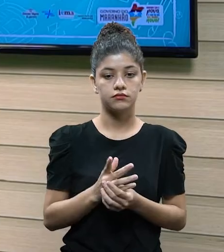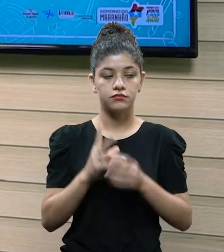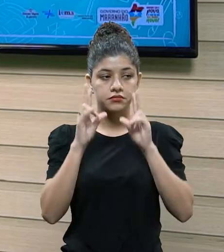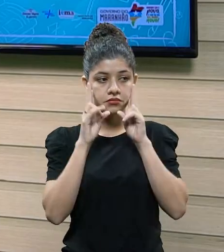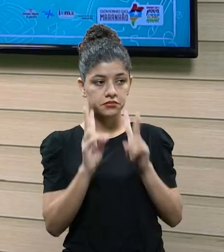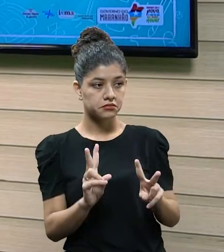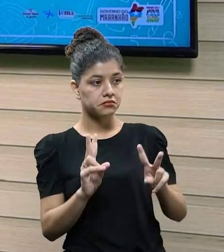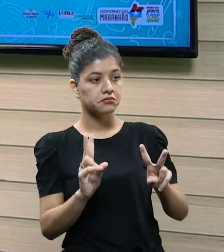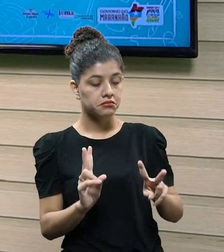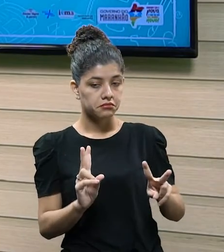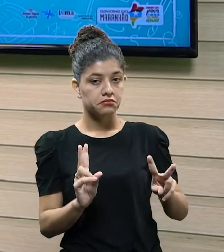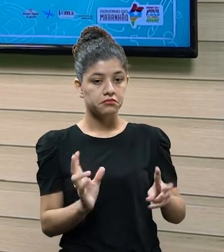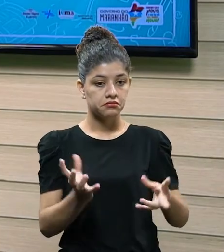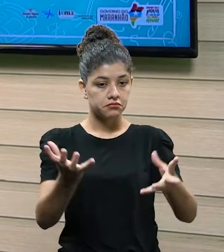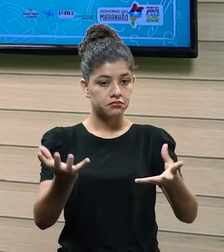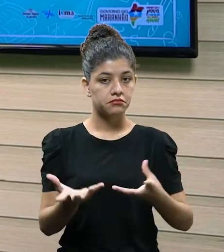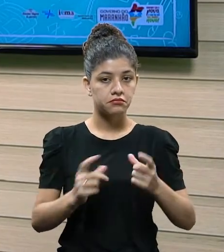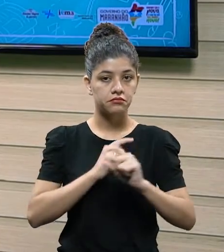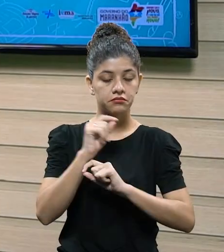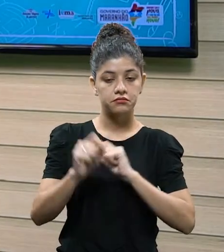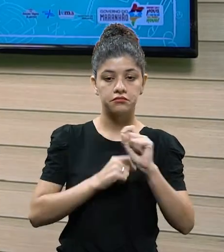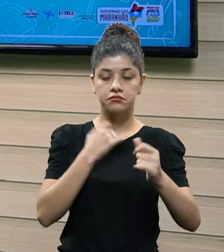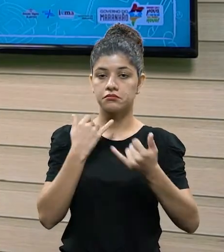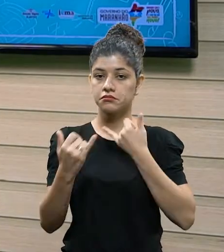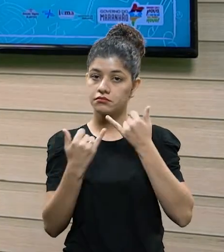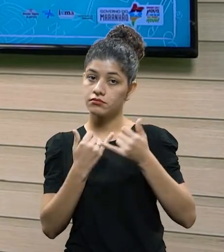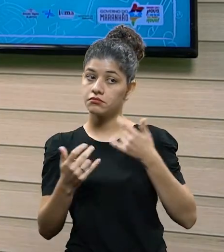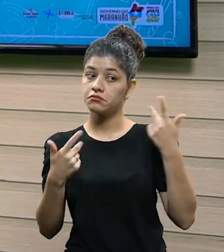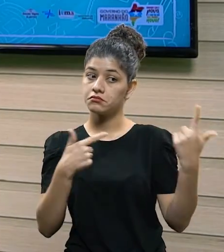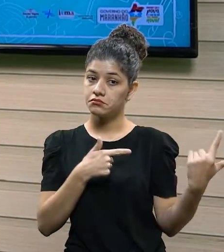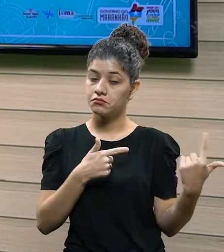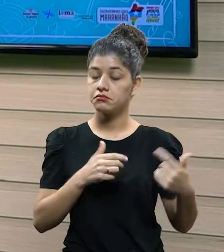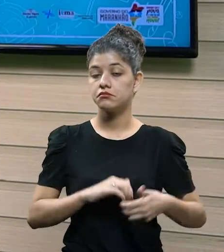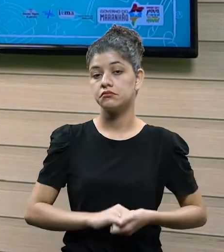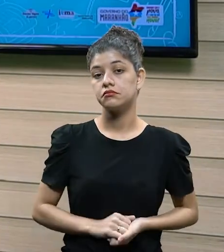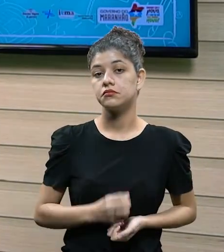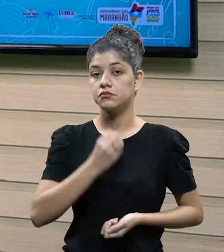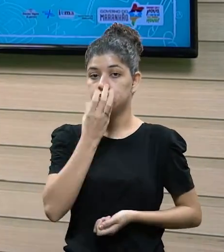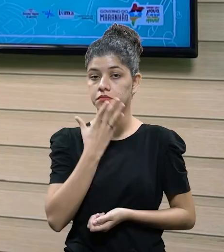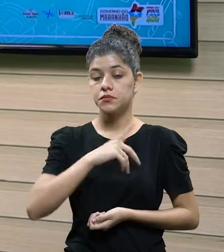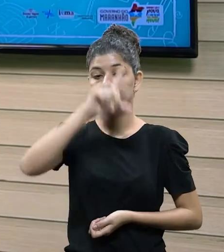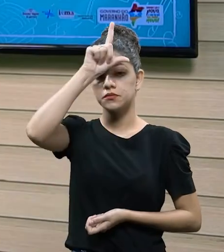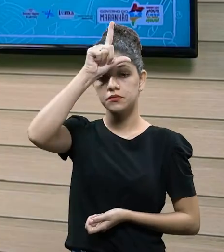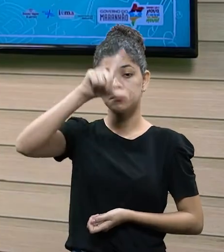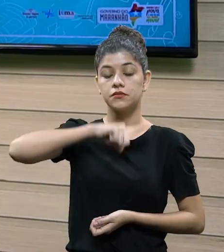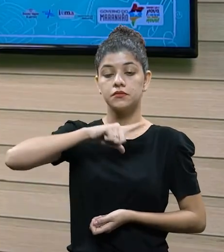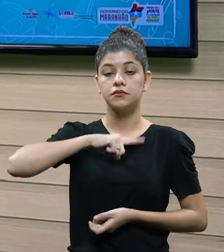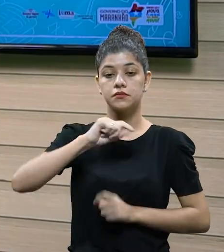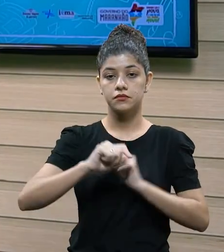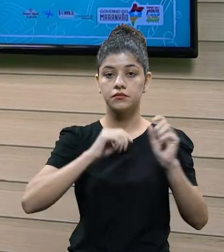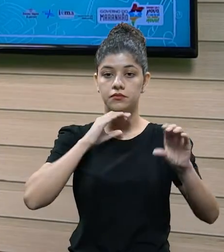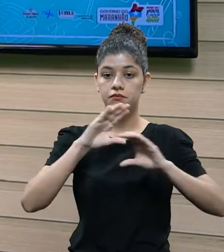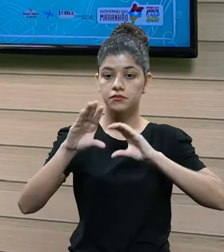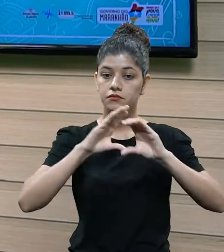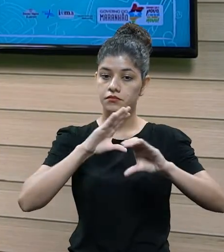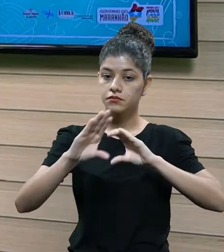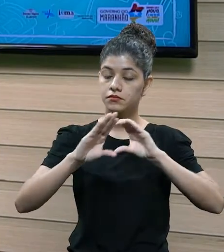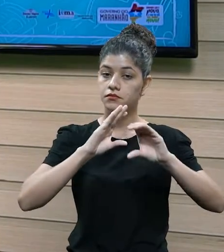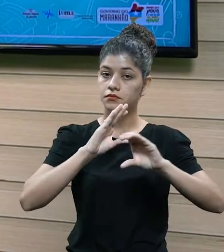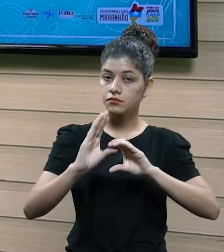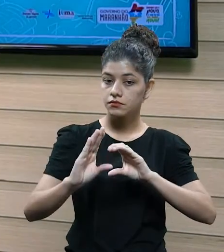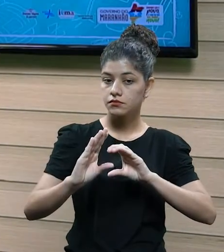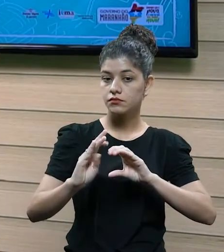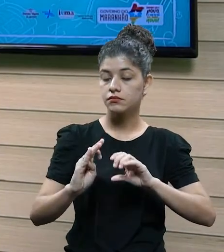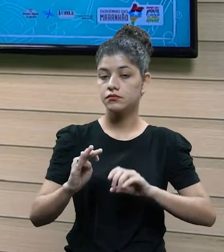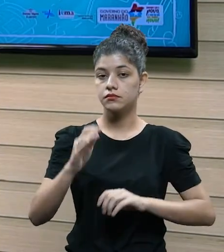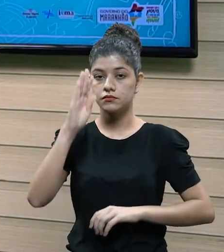ações. Você vai olhar e vai dizer assim, nossa, eu quero seguir algo parecido com ele. Então, um bom líder, ele tem a questão da comunicação, a